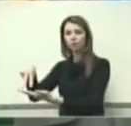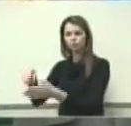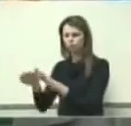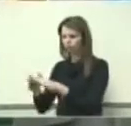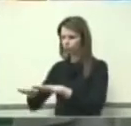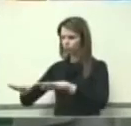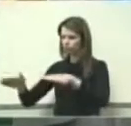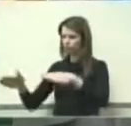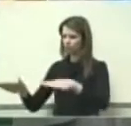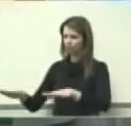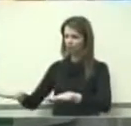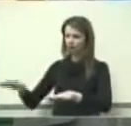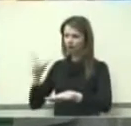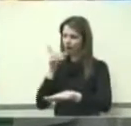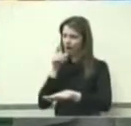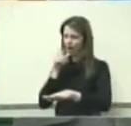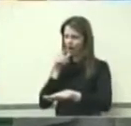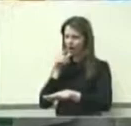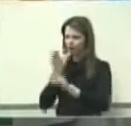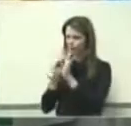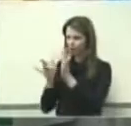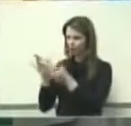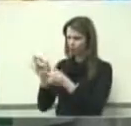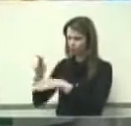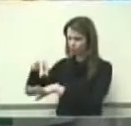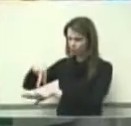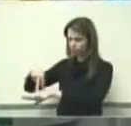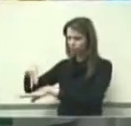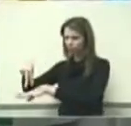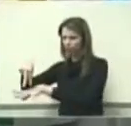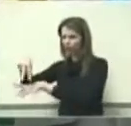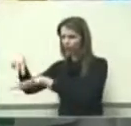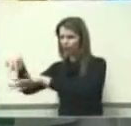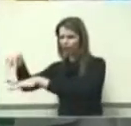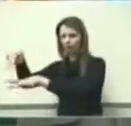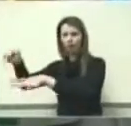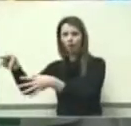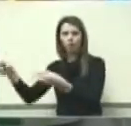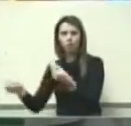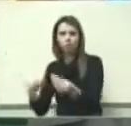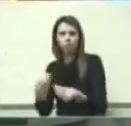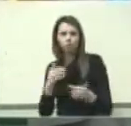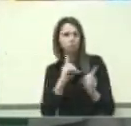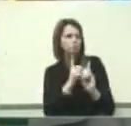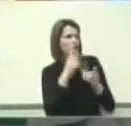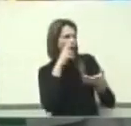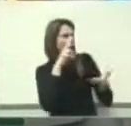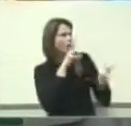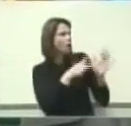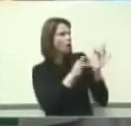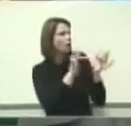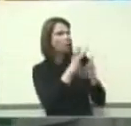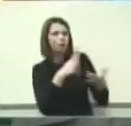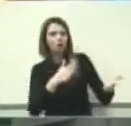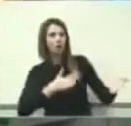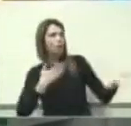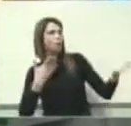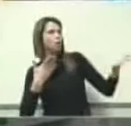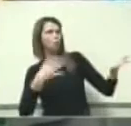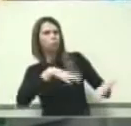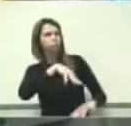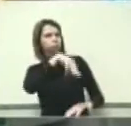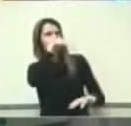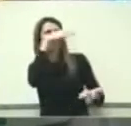mar e os discípulos vendo o caminhar sobre o mar assustaram-se dizendo é um